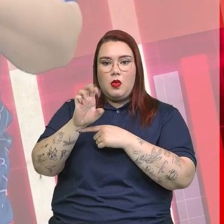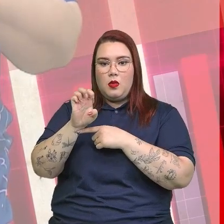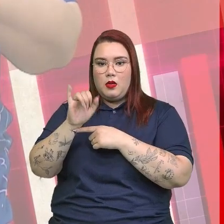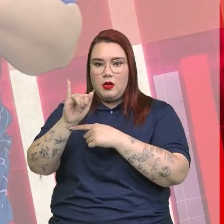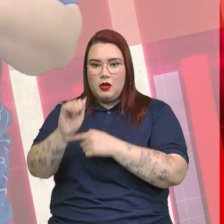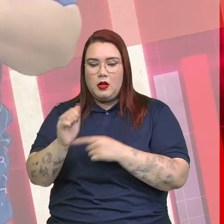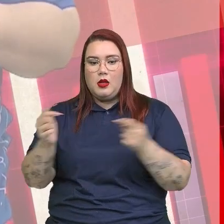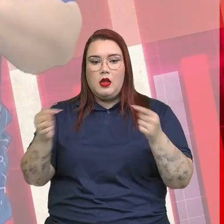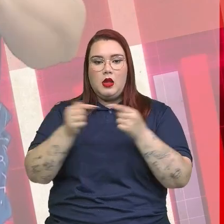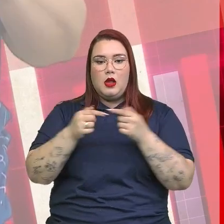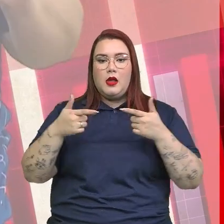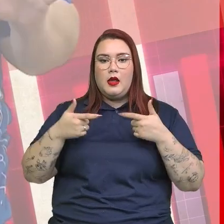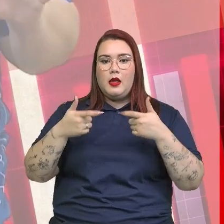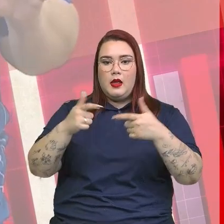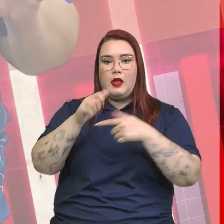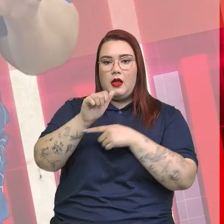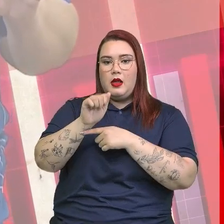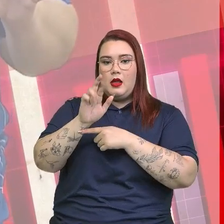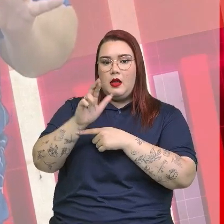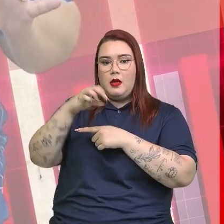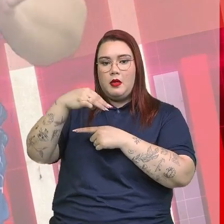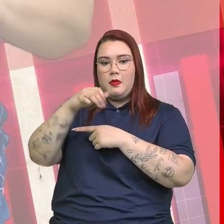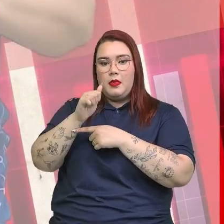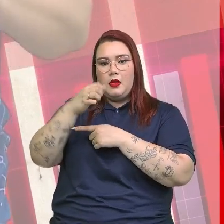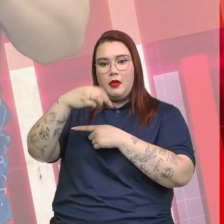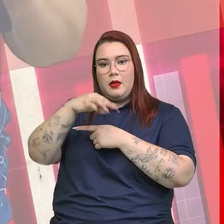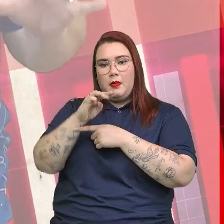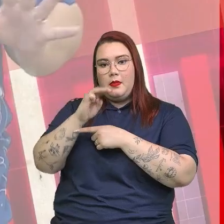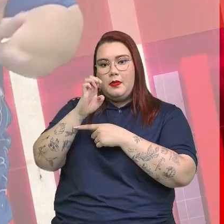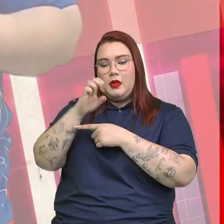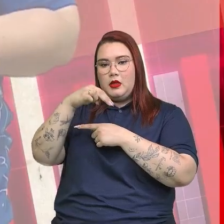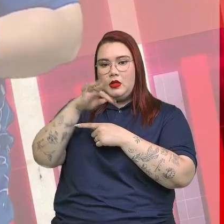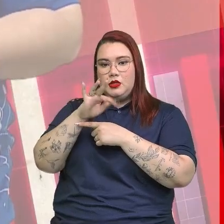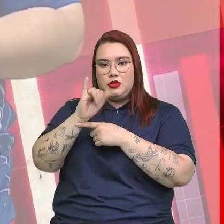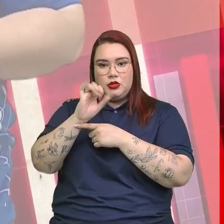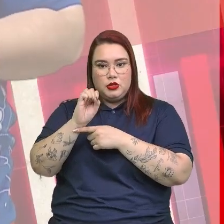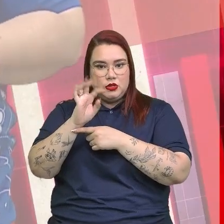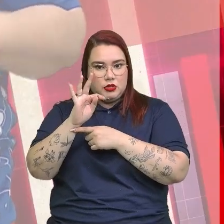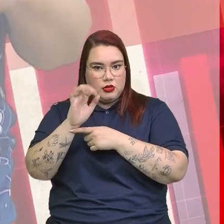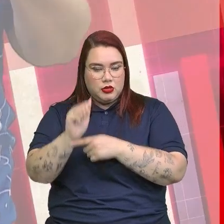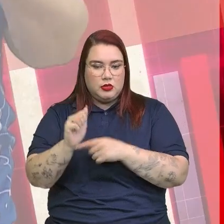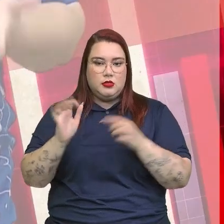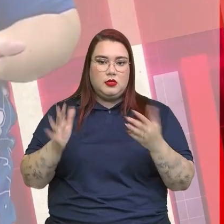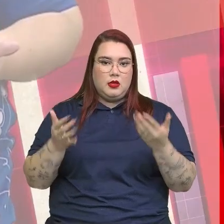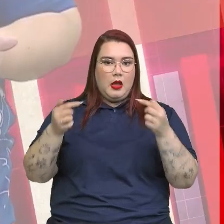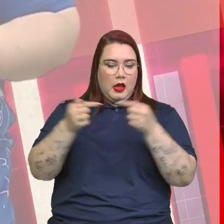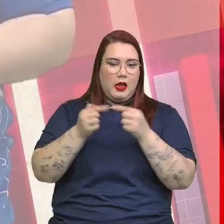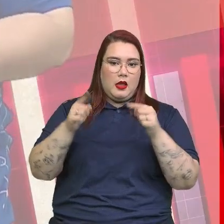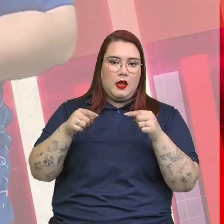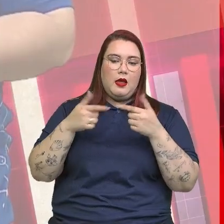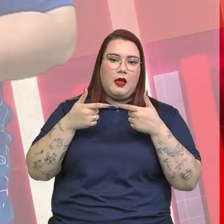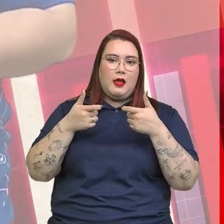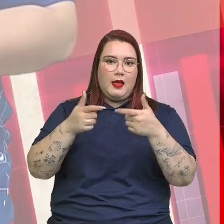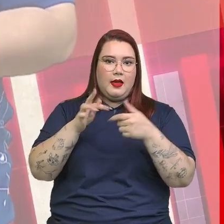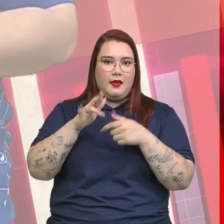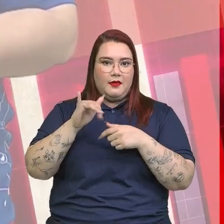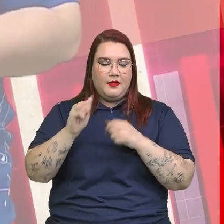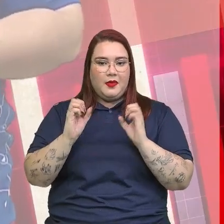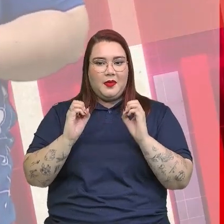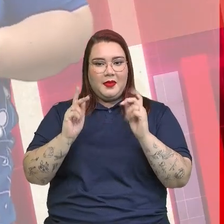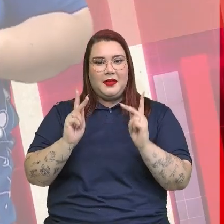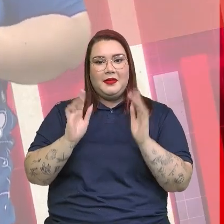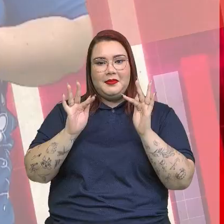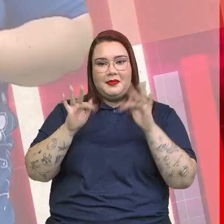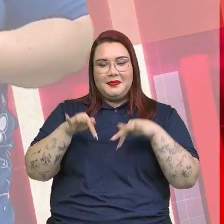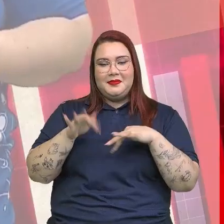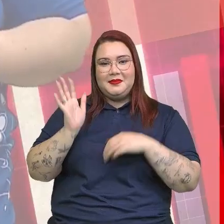guerra armamentista. Mas lembra, tá? É, então, esse período, então, da Guerra Fria. Espero ter contribuído com o